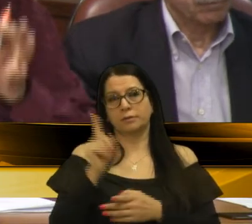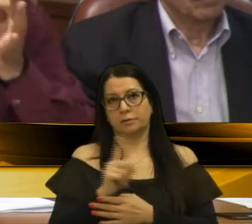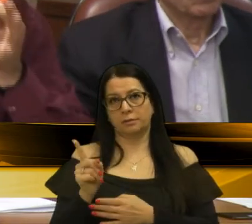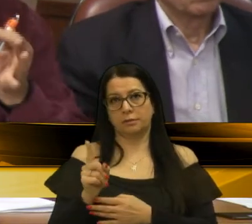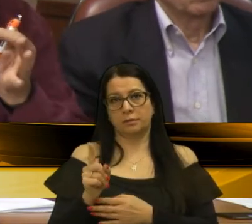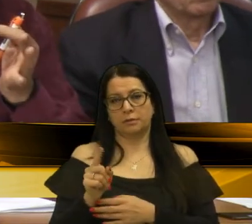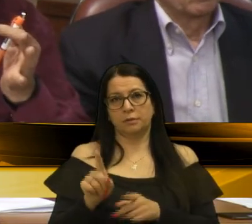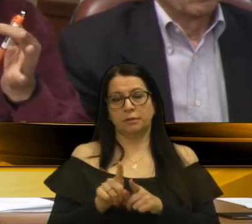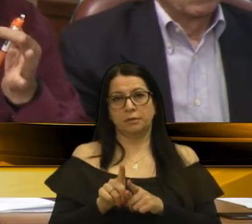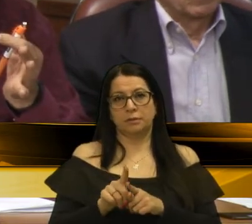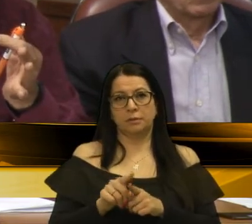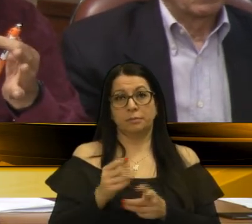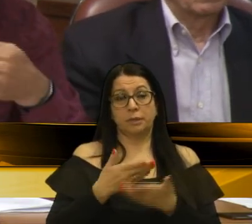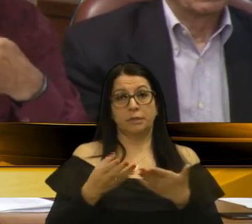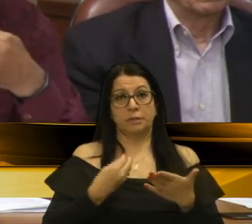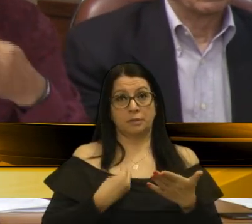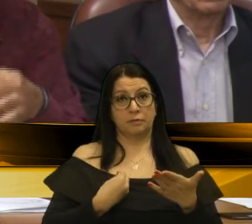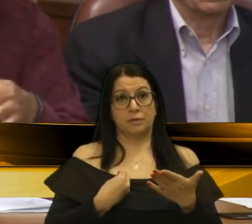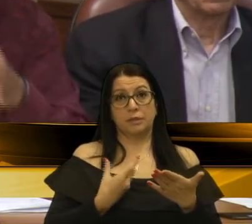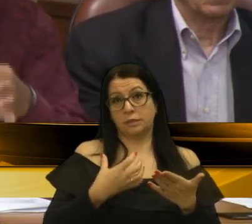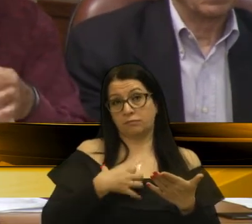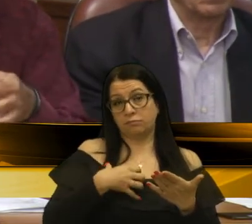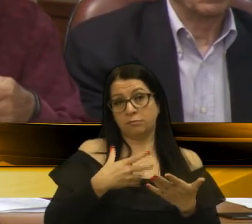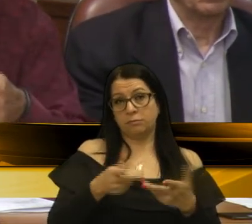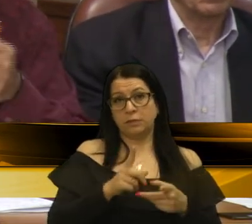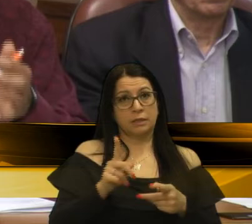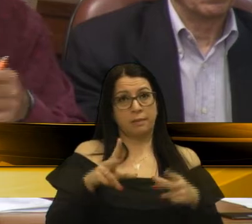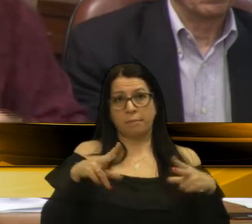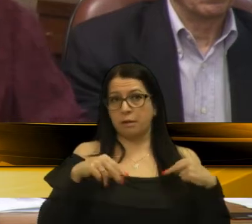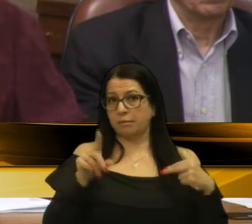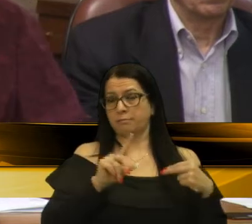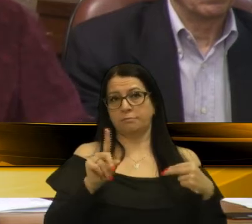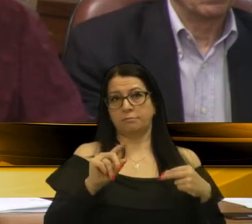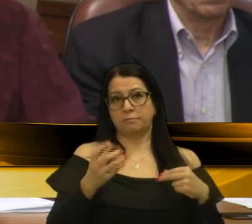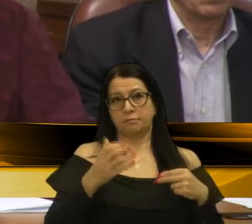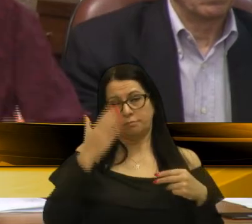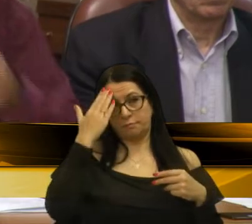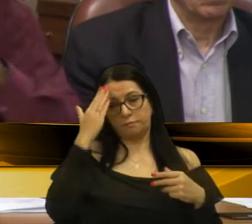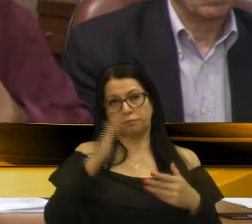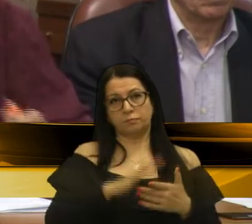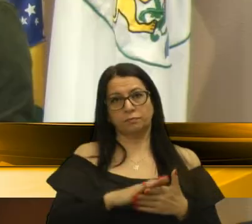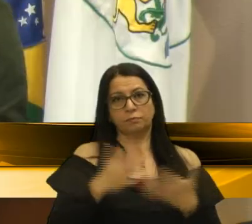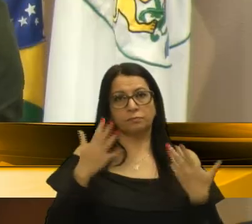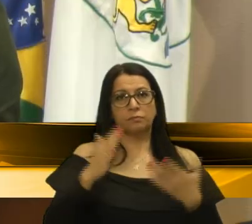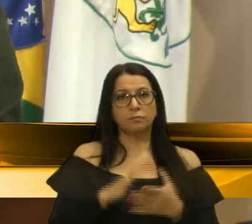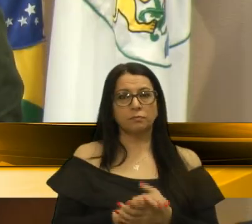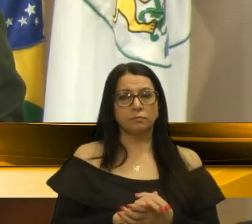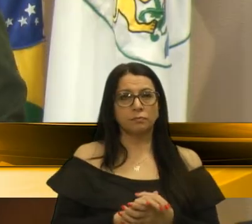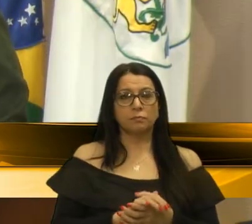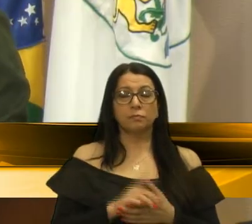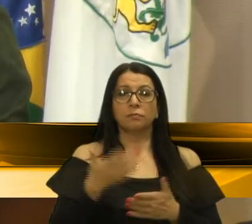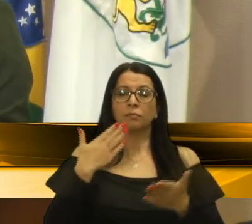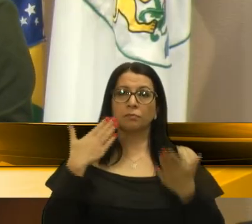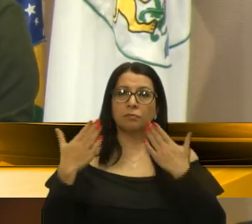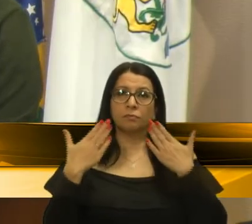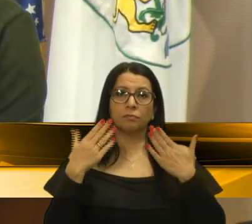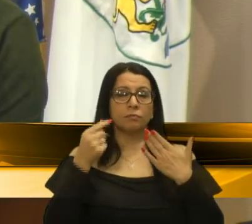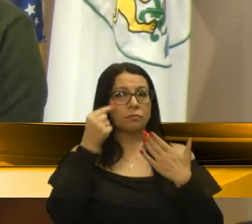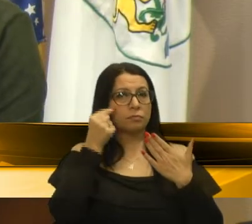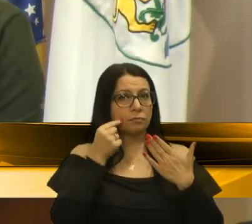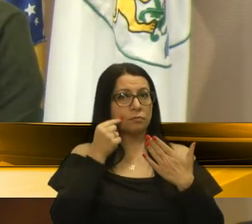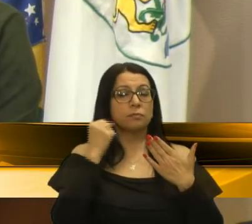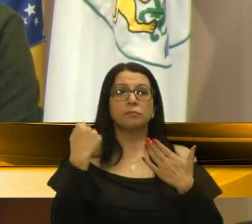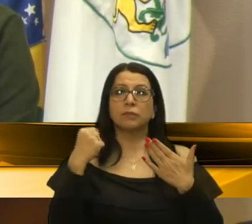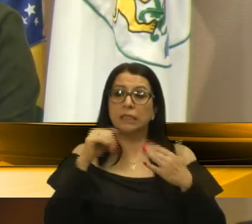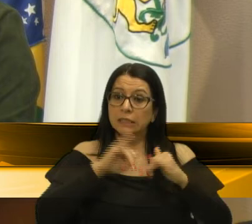perder vidas dessa maneira, ninguém merece, ninguém quer. Obrigado, vereador. Parabéns. Sem dúvida, vereador Bandeira, são